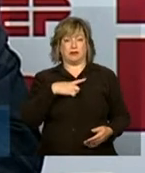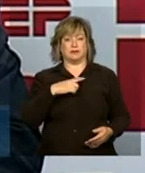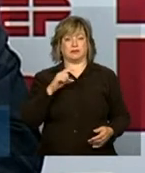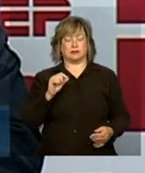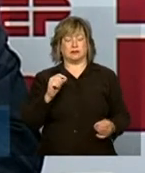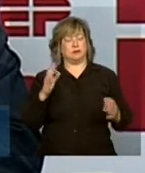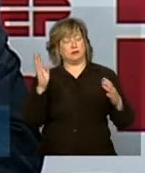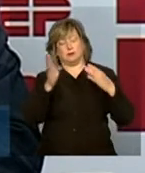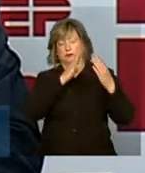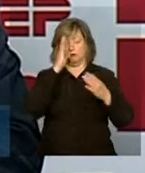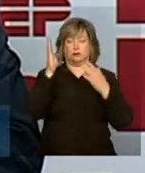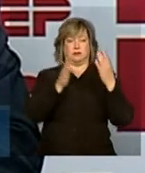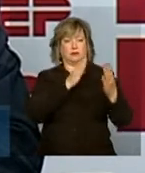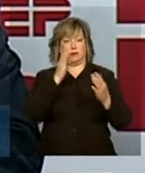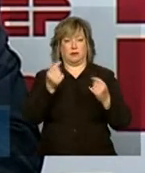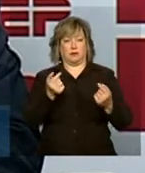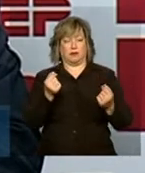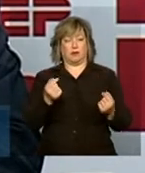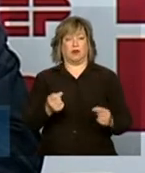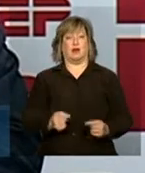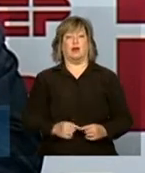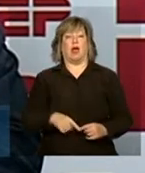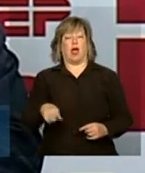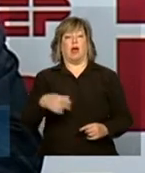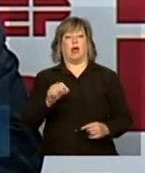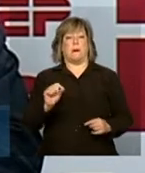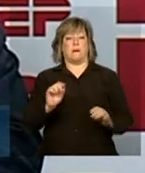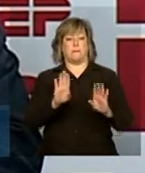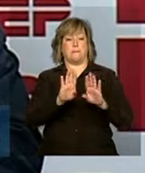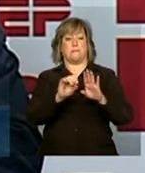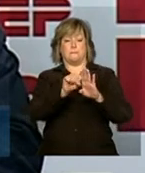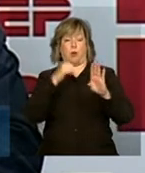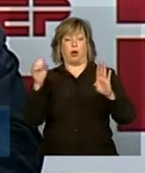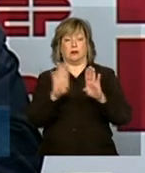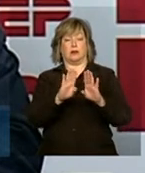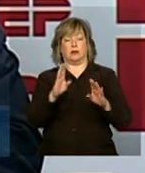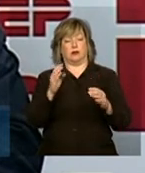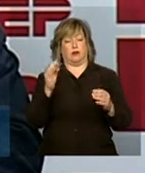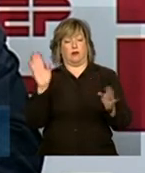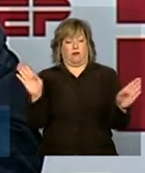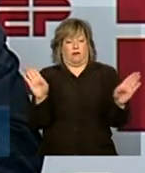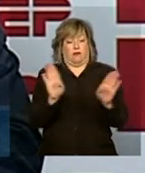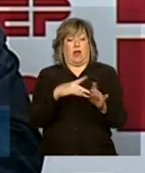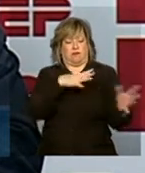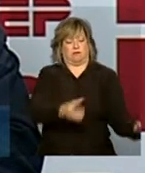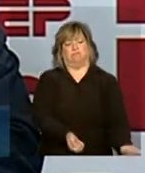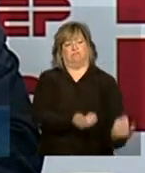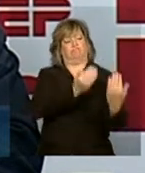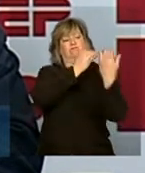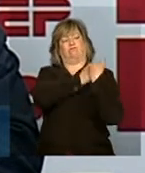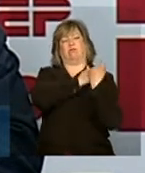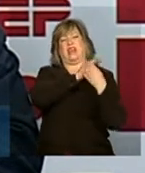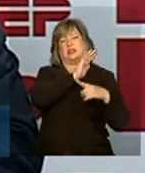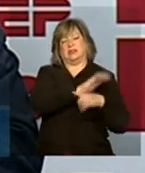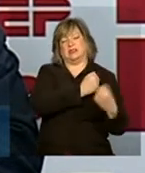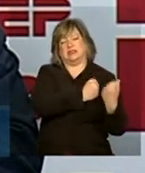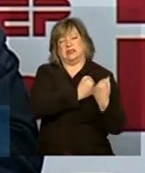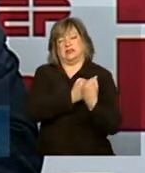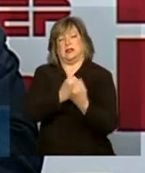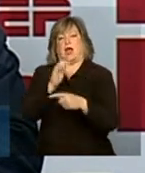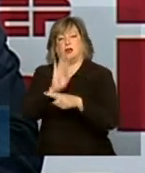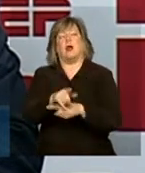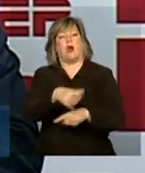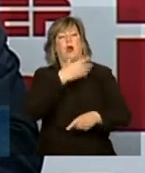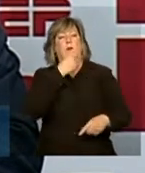meio desacordado, meio zonzo, e o portão estava fechando, ele botou o menino no ombro, entrou, depois socorreu, e o rapaz fez a